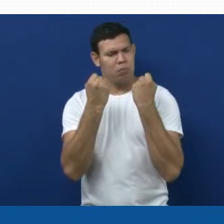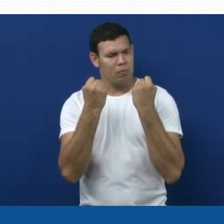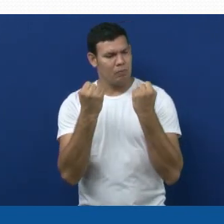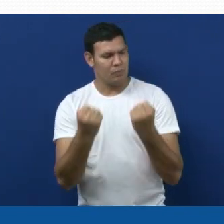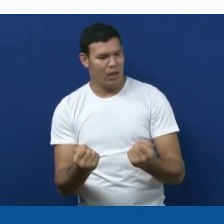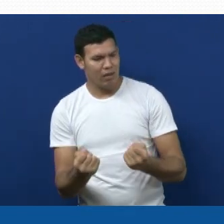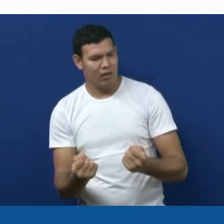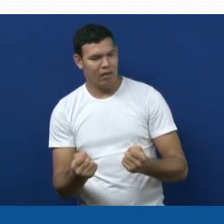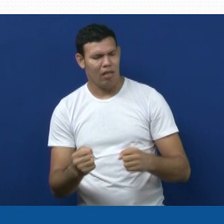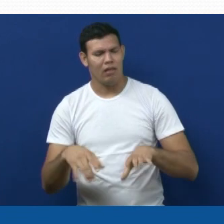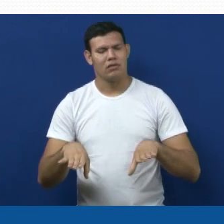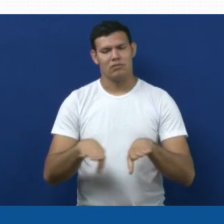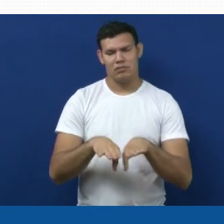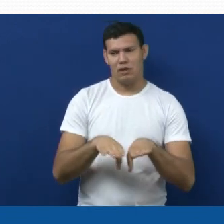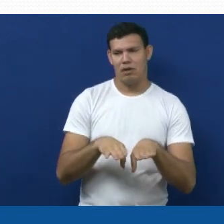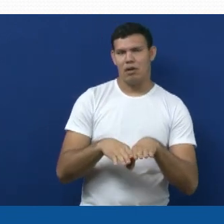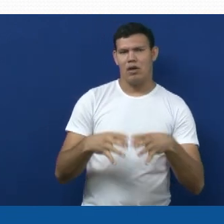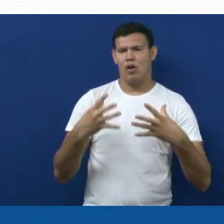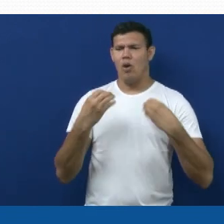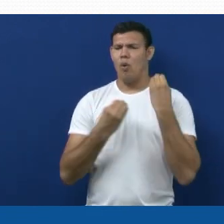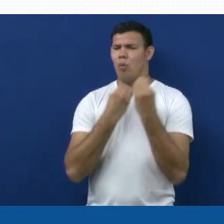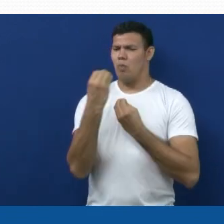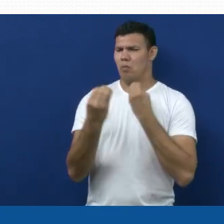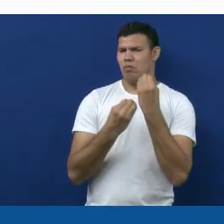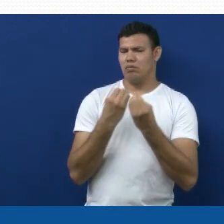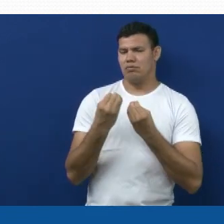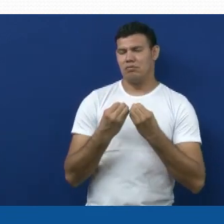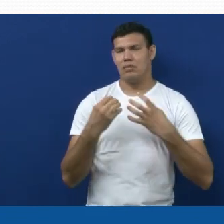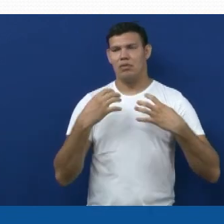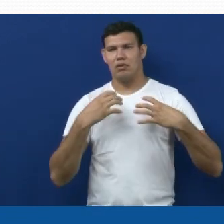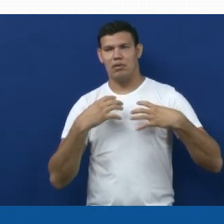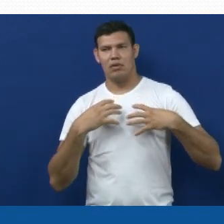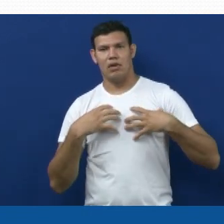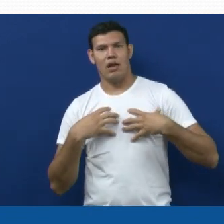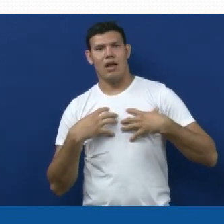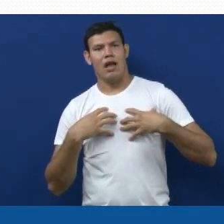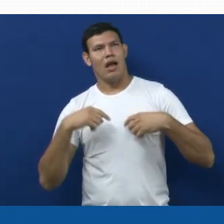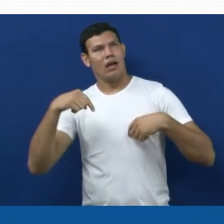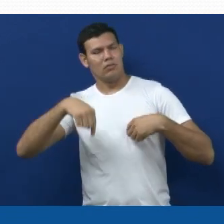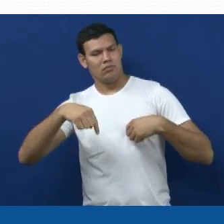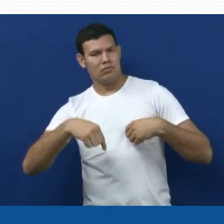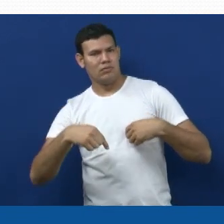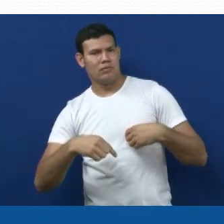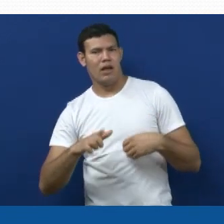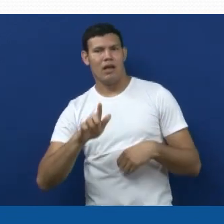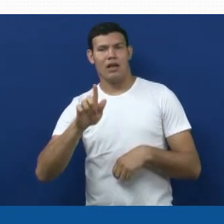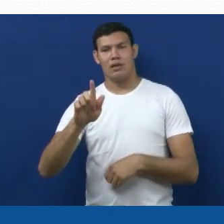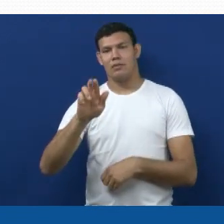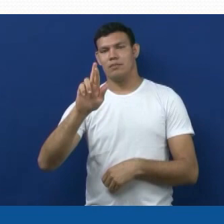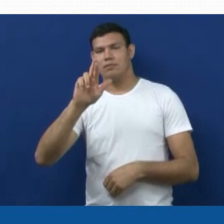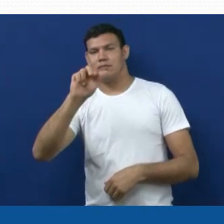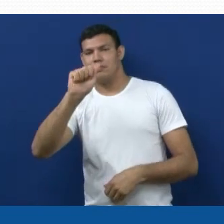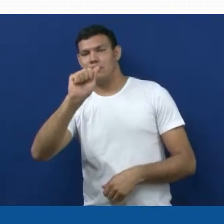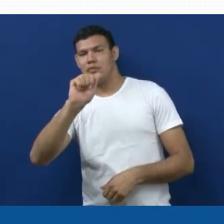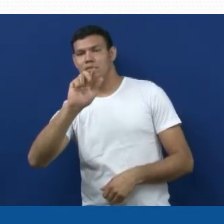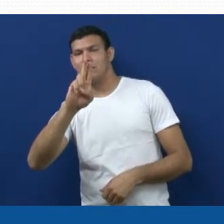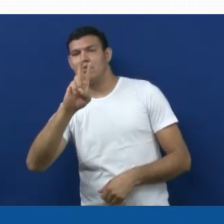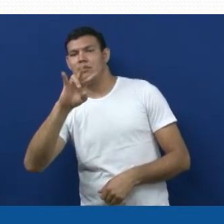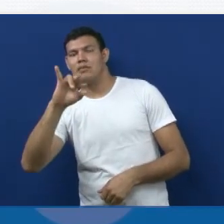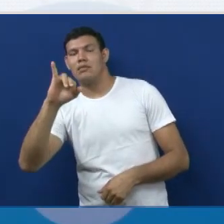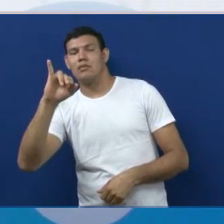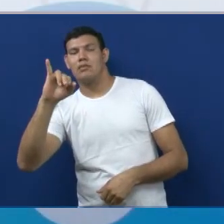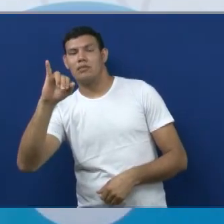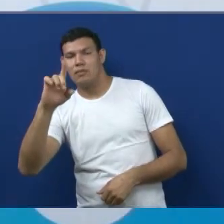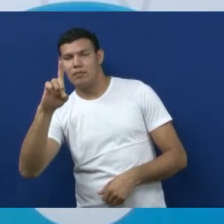de partículas que existe no seu corpo. Aqui na Terra, por causa da gravidade, você vai ter um peso. Na Lua, o